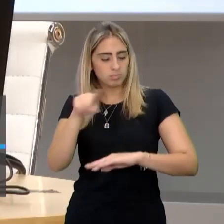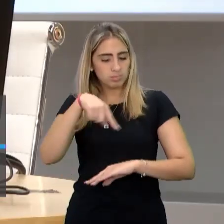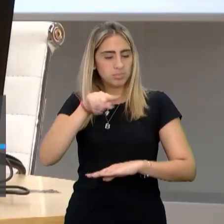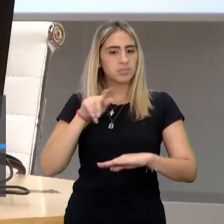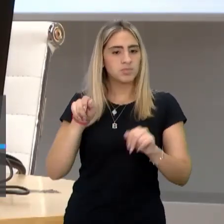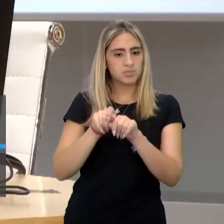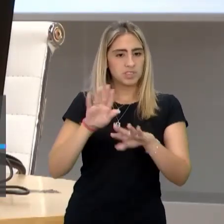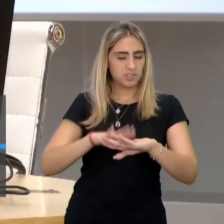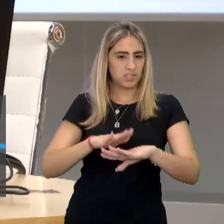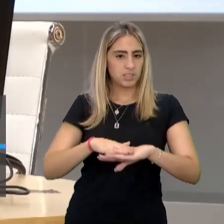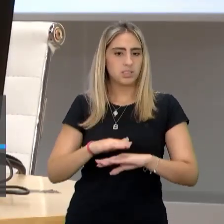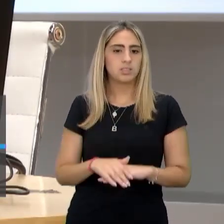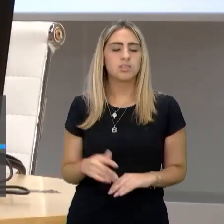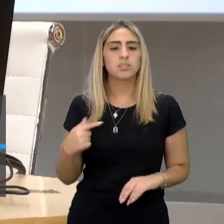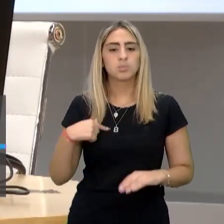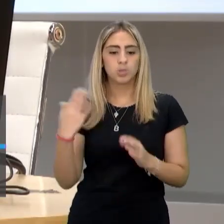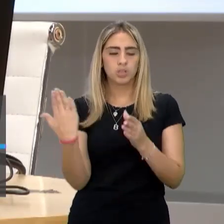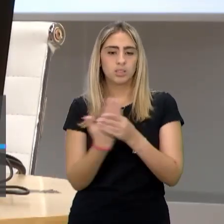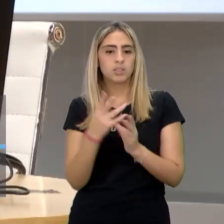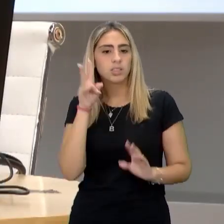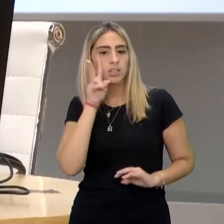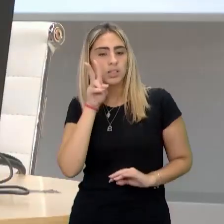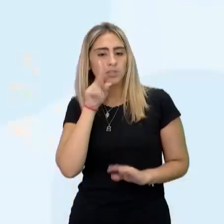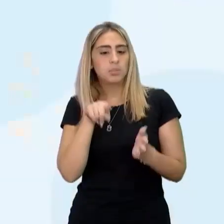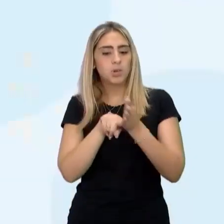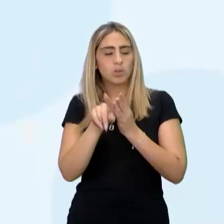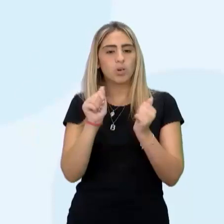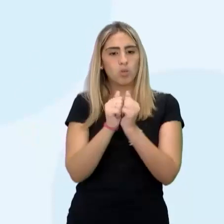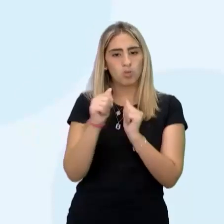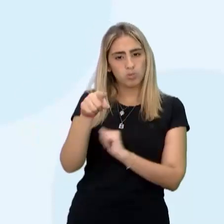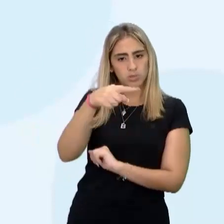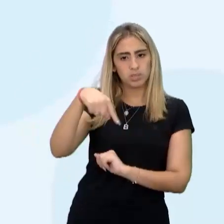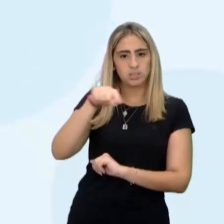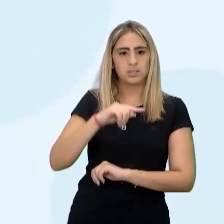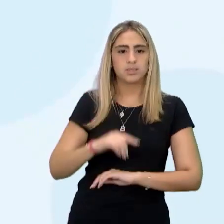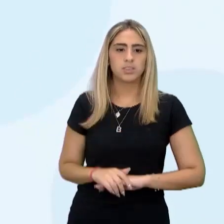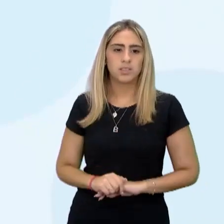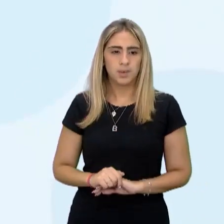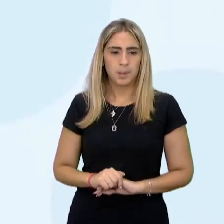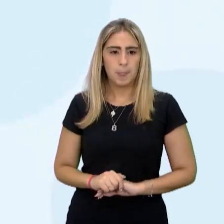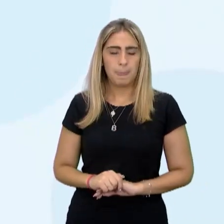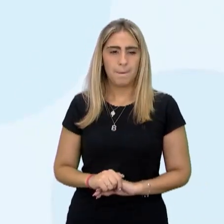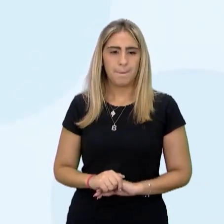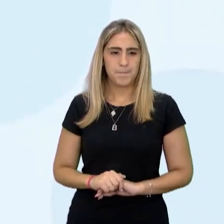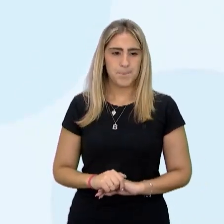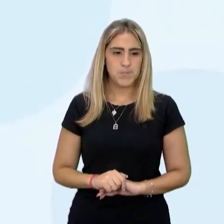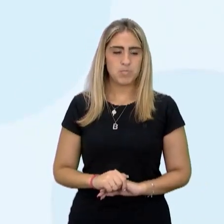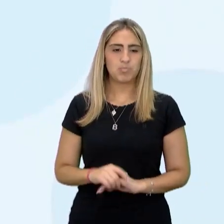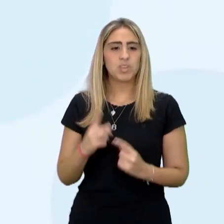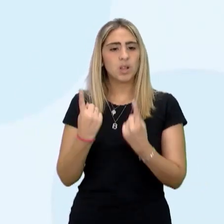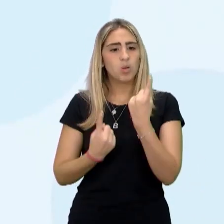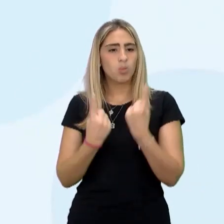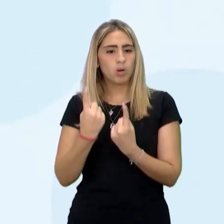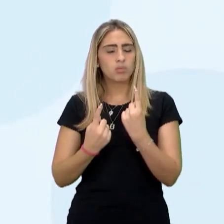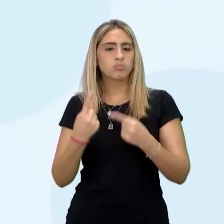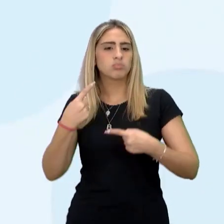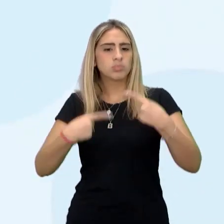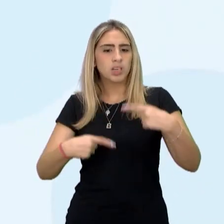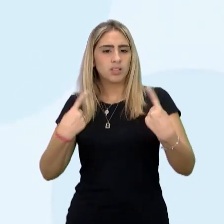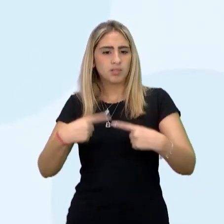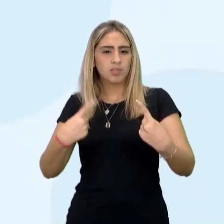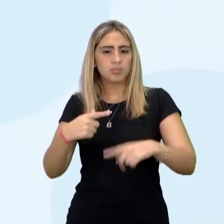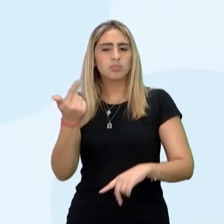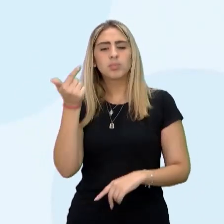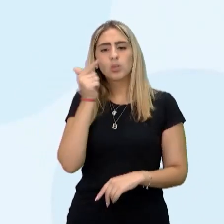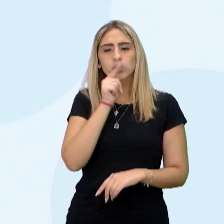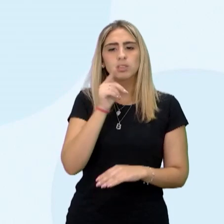Deixa eu voltar aqui para o meu arquivo e relembrar a pergunta com vocês. Então, quais são os desafios